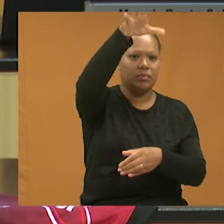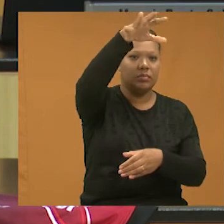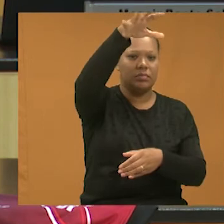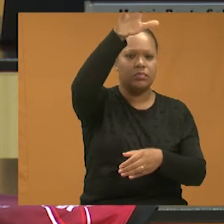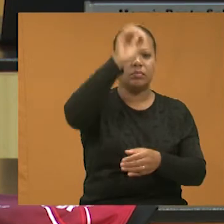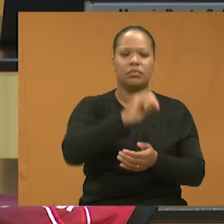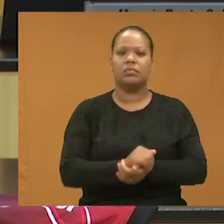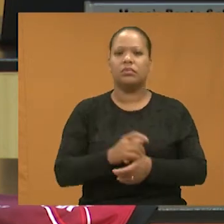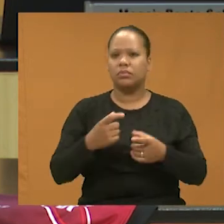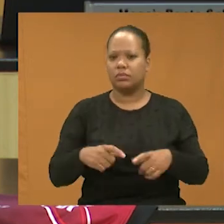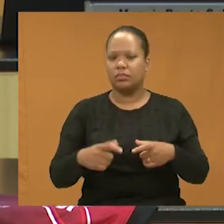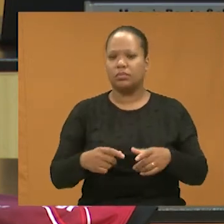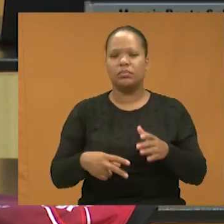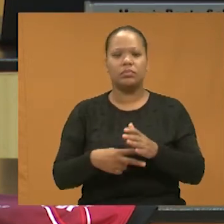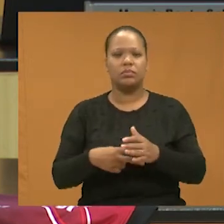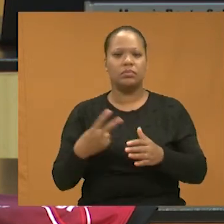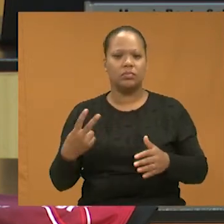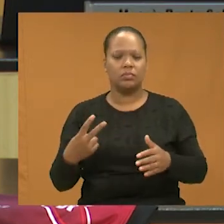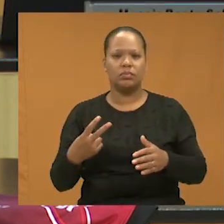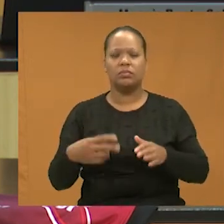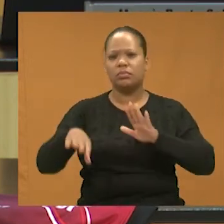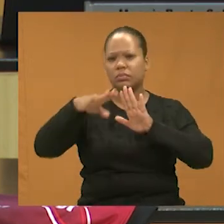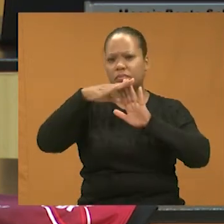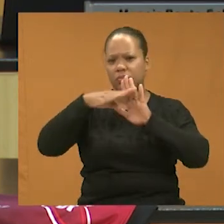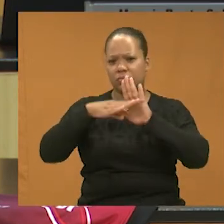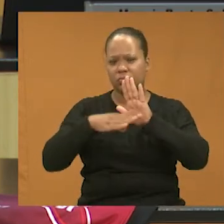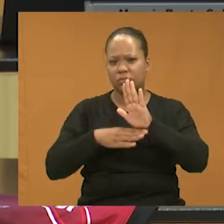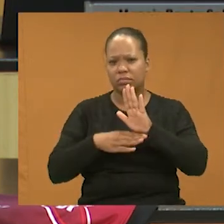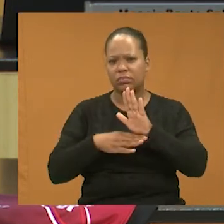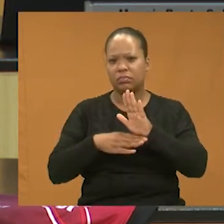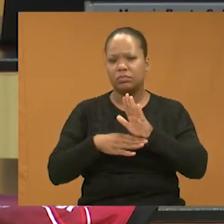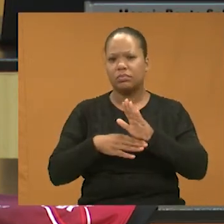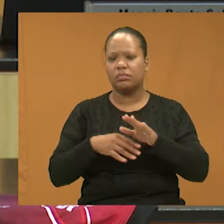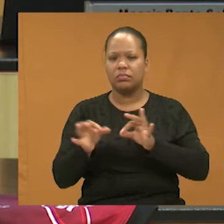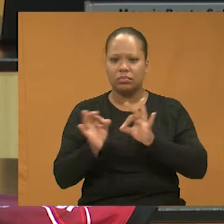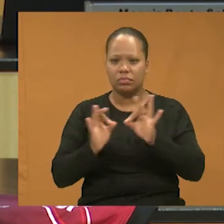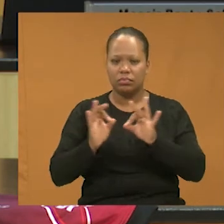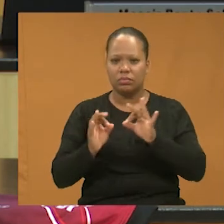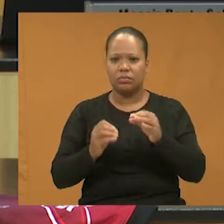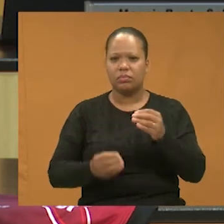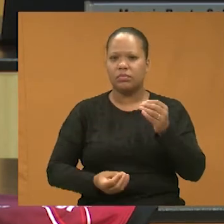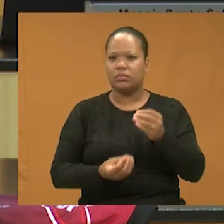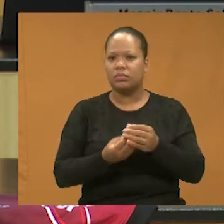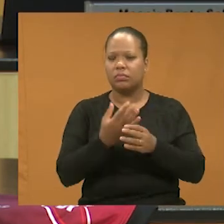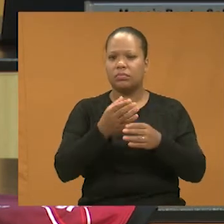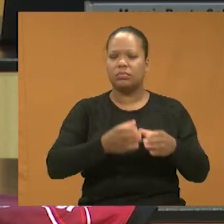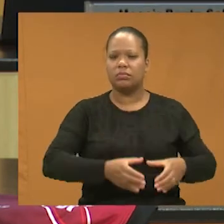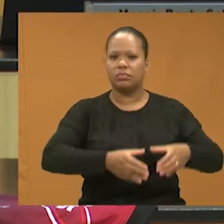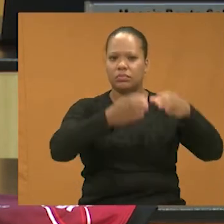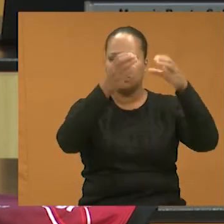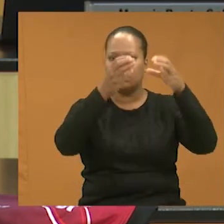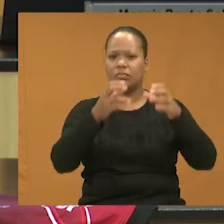referido local? Segundo, existe algum cronograma para a realização do serviço? Ao aguardo de manifestação,